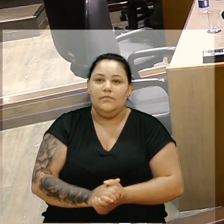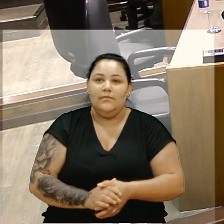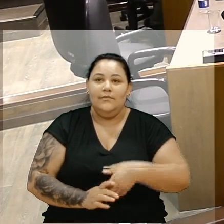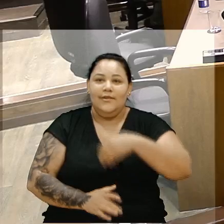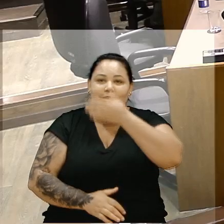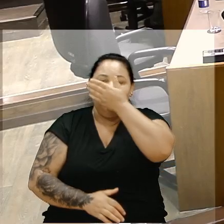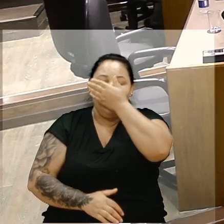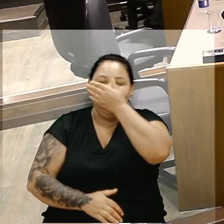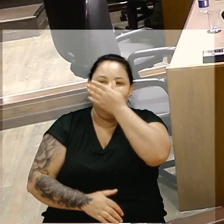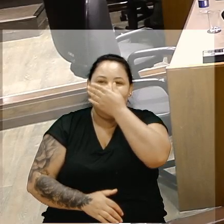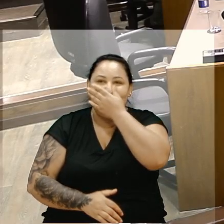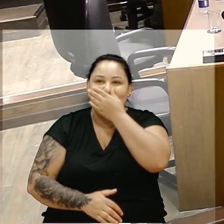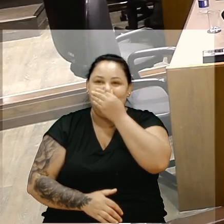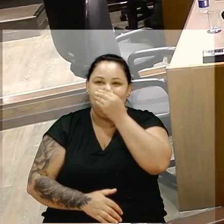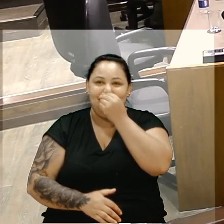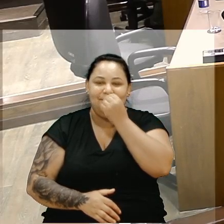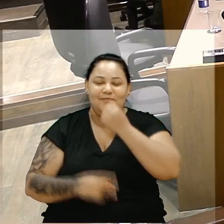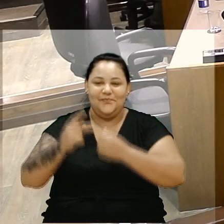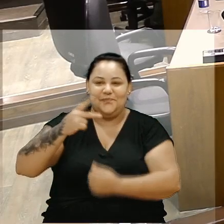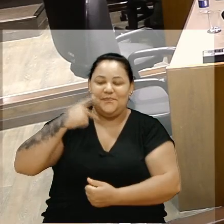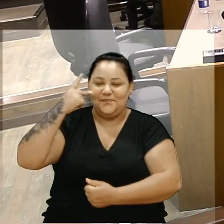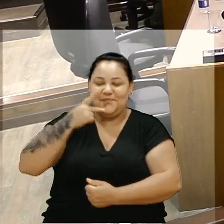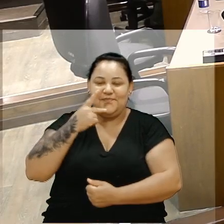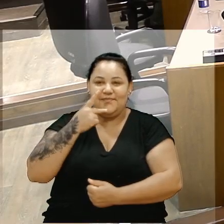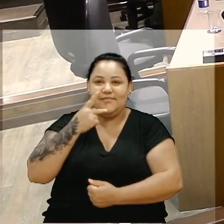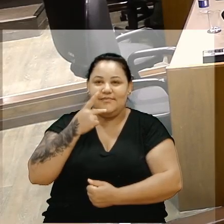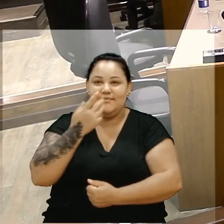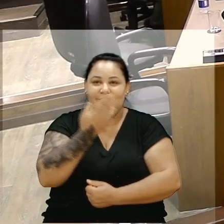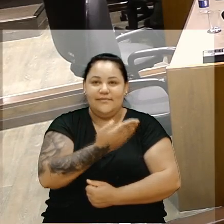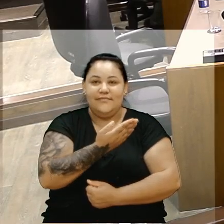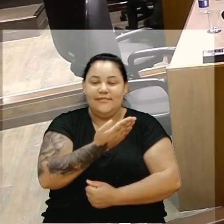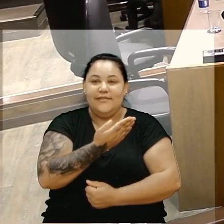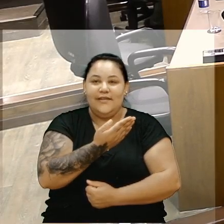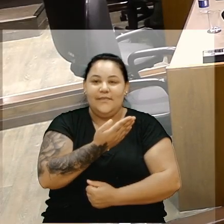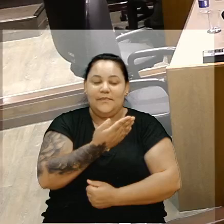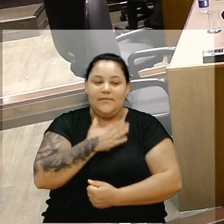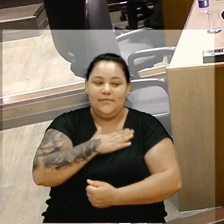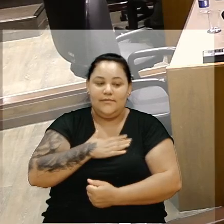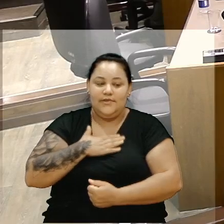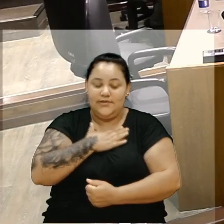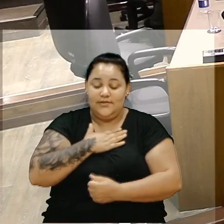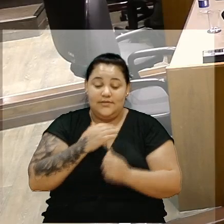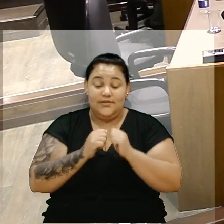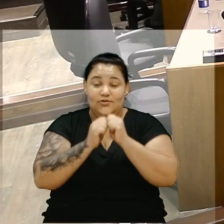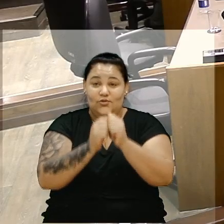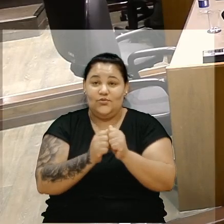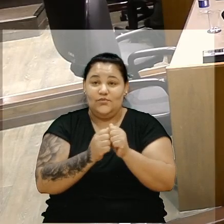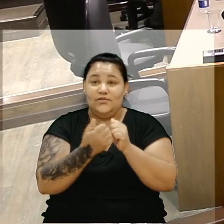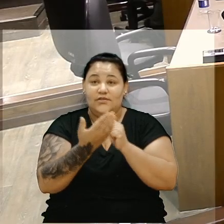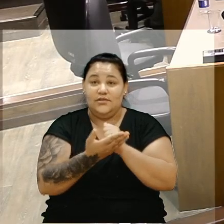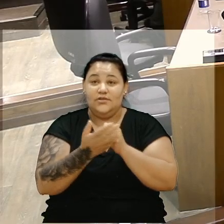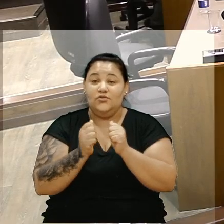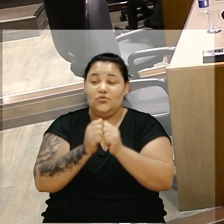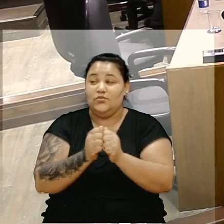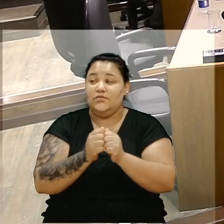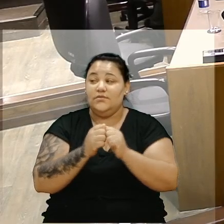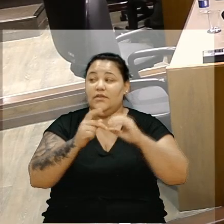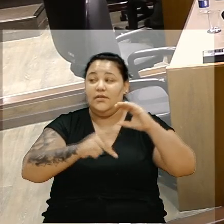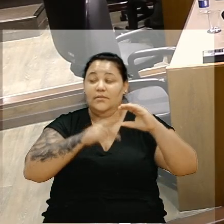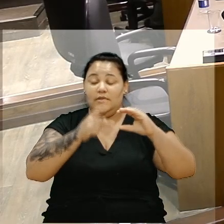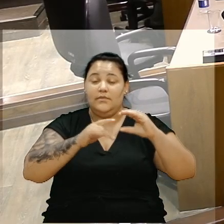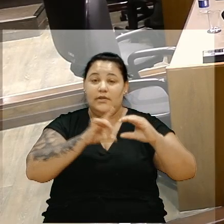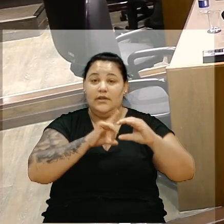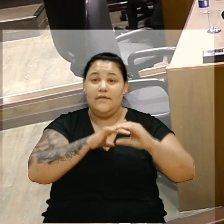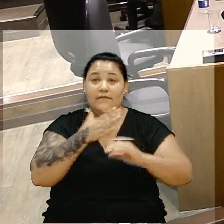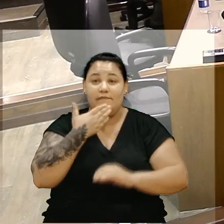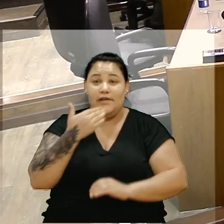Vereador Daniel, é uma grande honra estar aqui hoje, sentado ao seu lado, ombreando junto na Câmara de Vereadores, para buscar benefícios